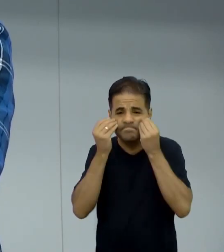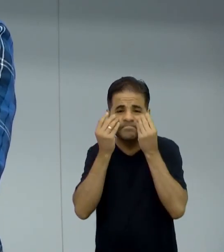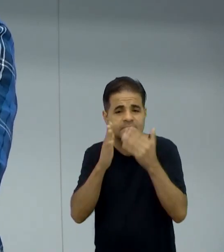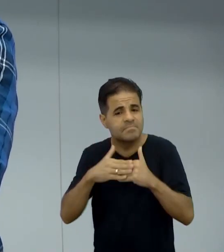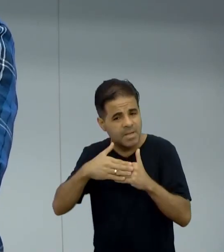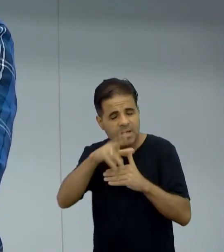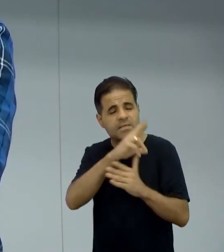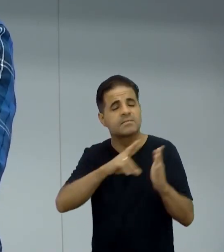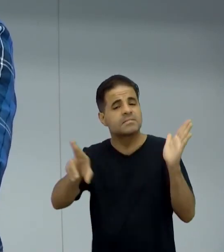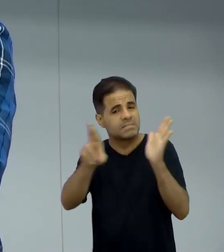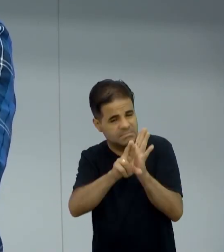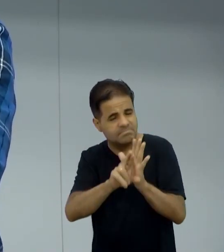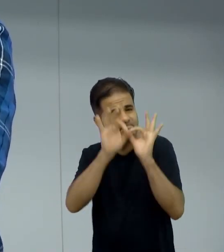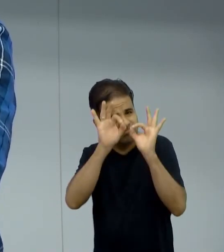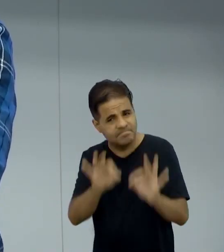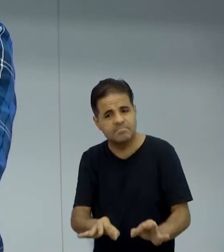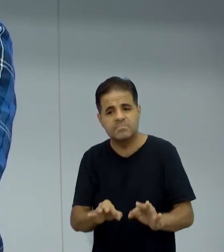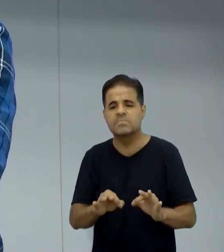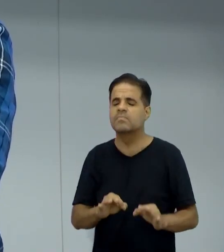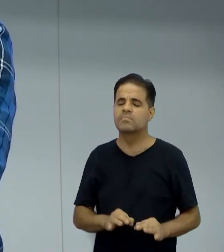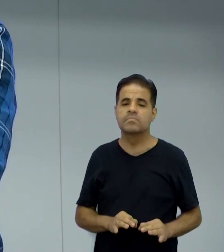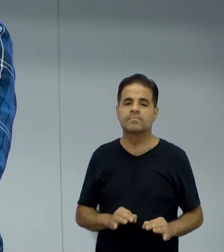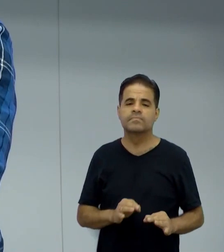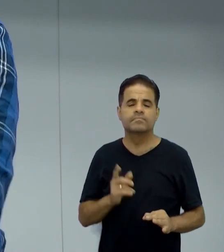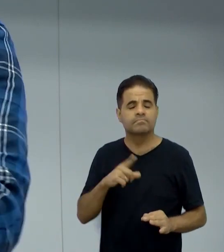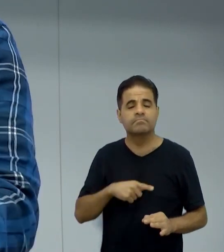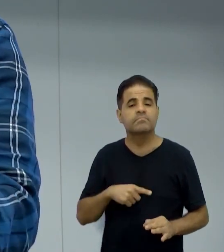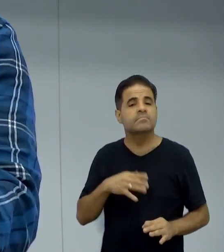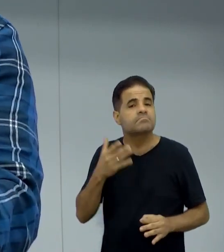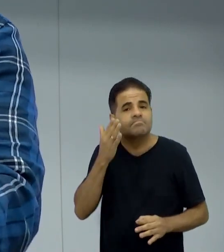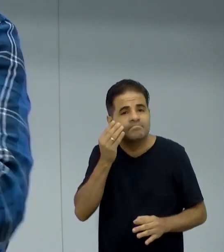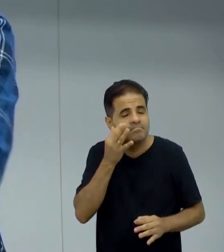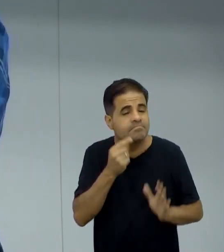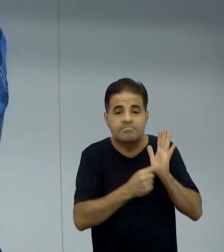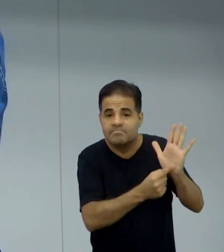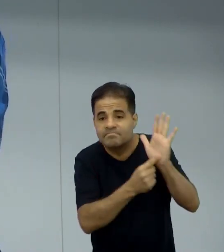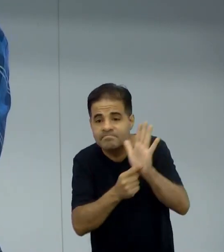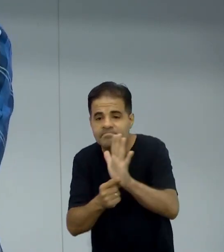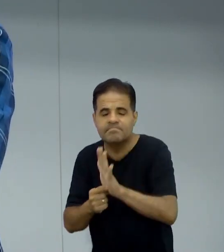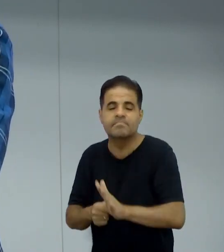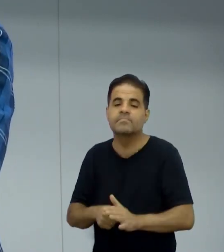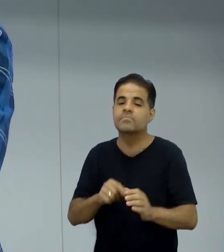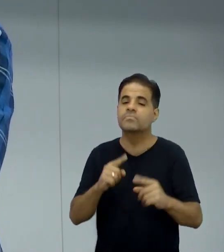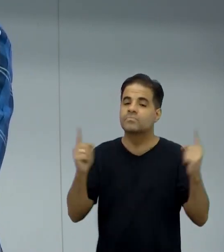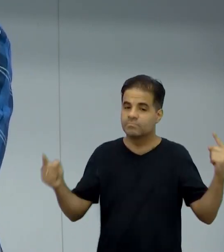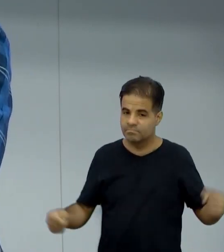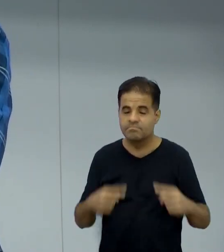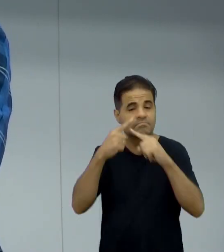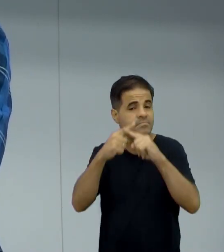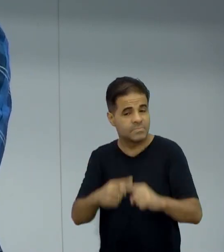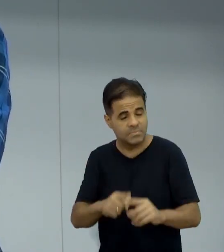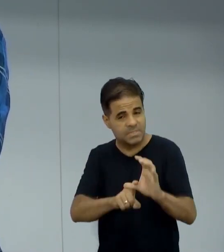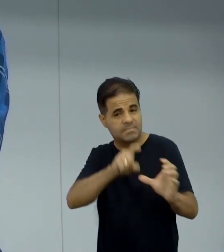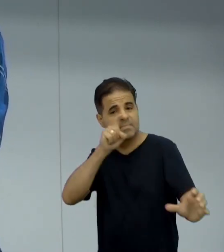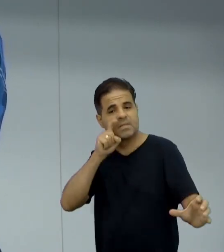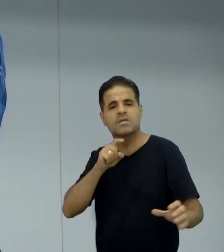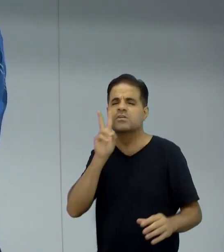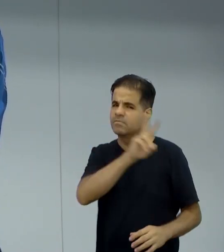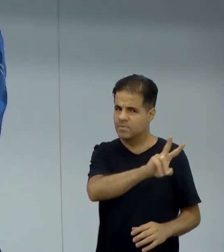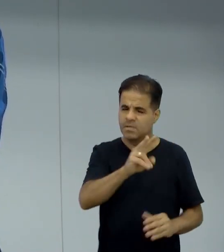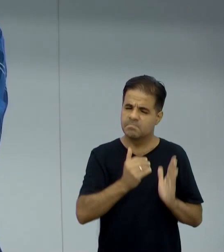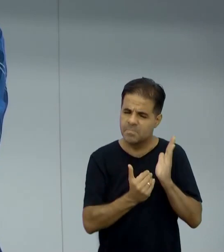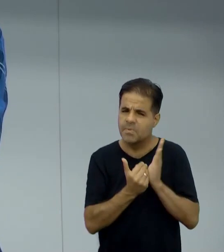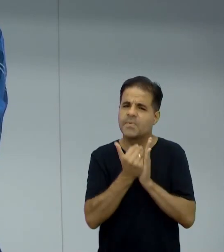mais representatividade. De fato, eles estão aparecendo mais nos jogos independentes, tá? Então a gente vê um